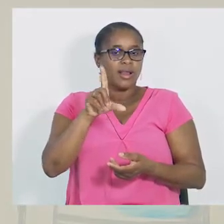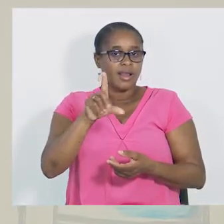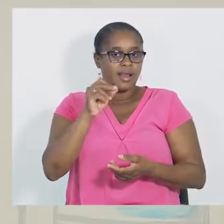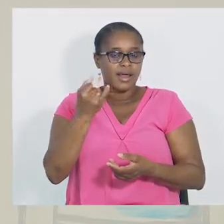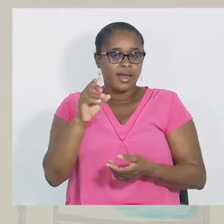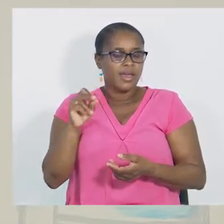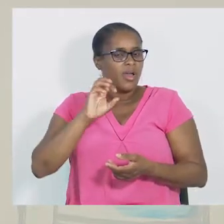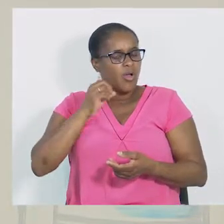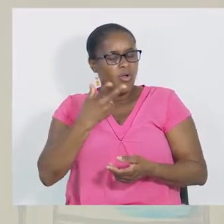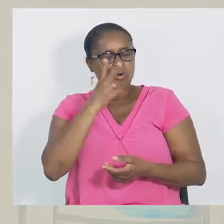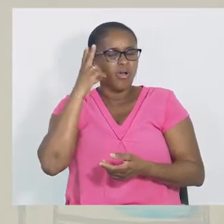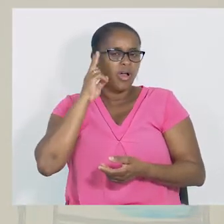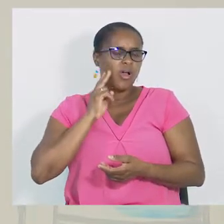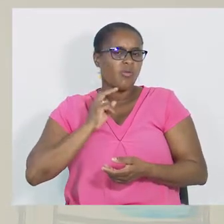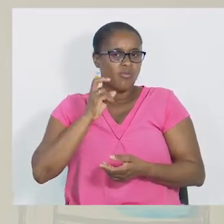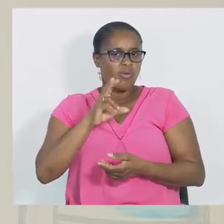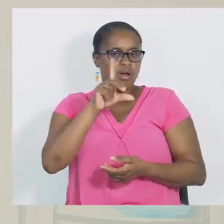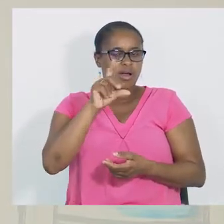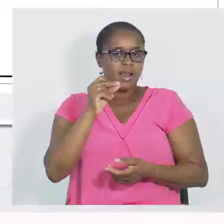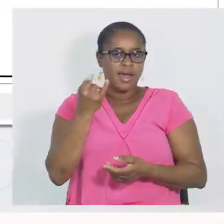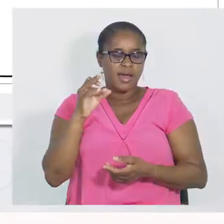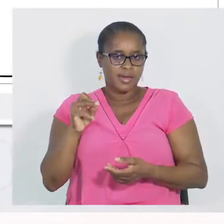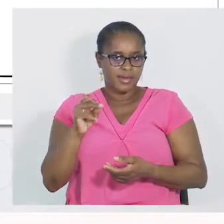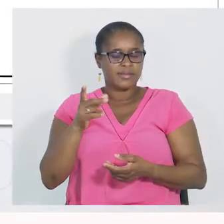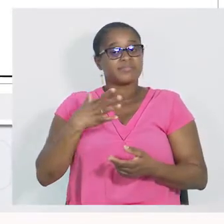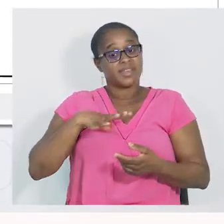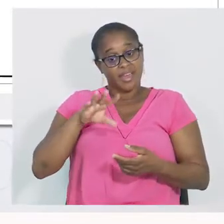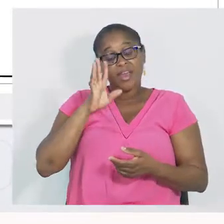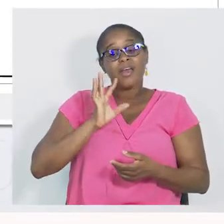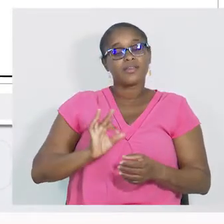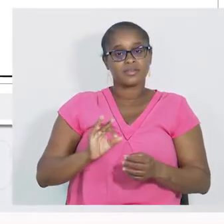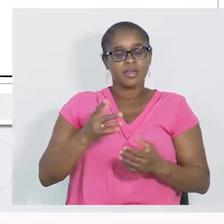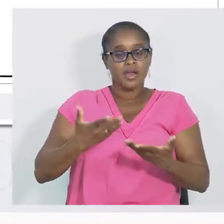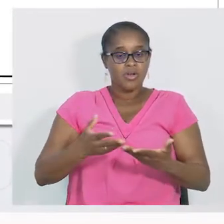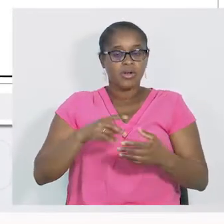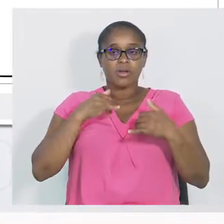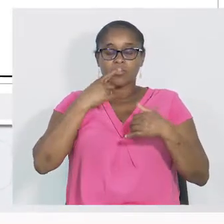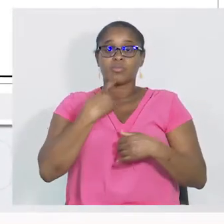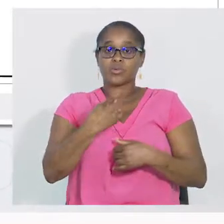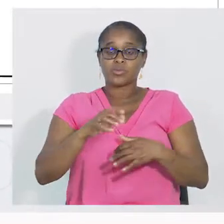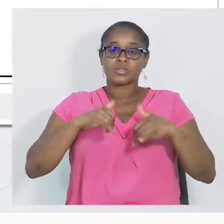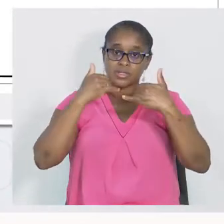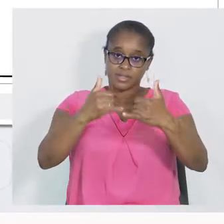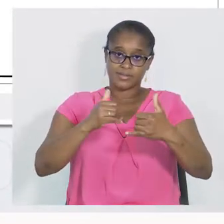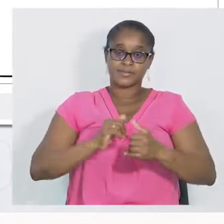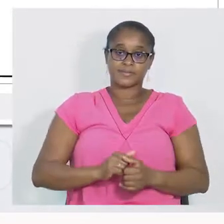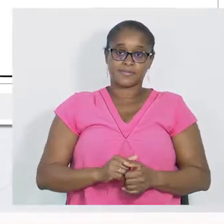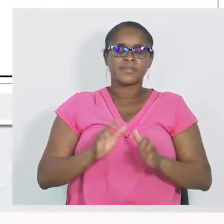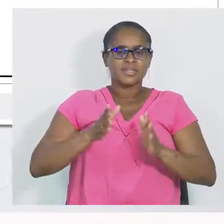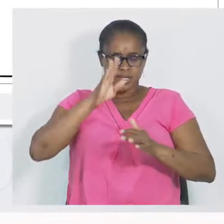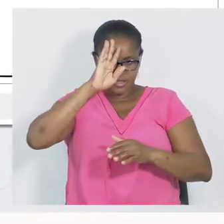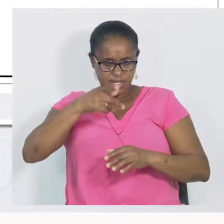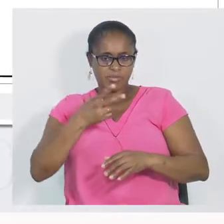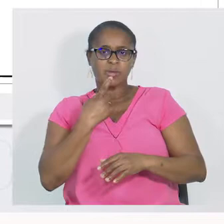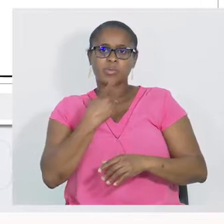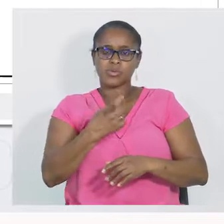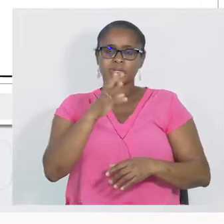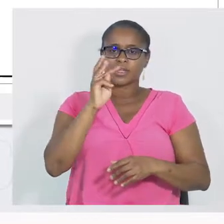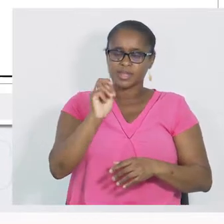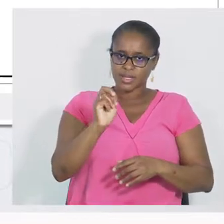irmãozinhos, os nossos amigos a pedirem a mesma coisa, o que é que nós fazemos? Qual é a nossa atitude? Normalmente nós pedimos também. E quando todos